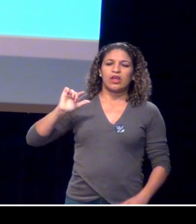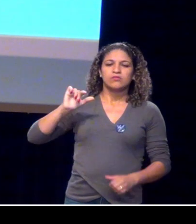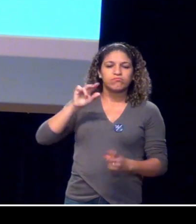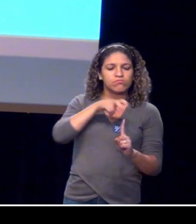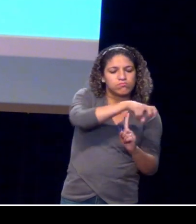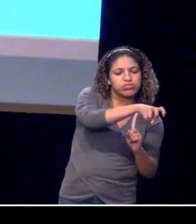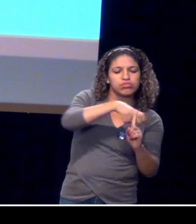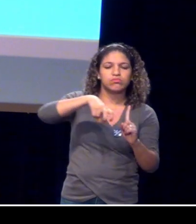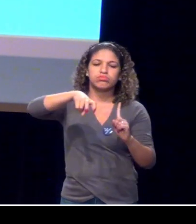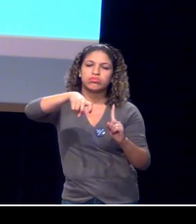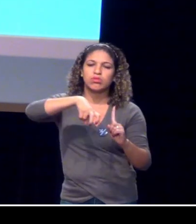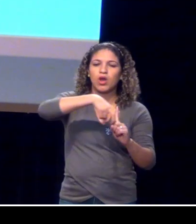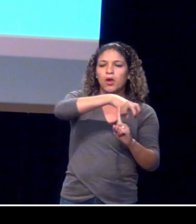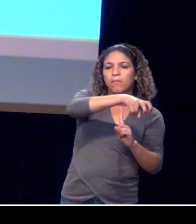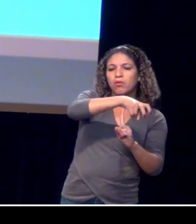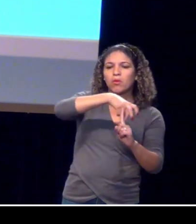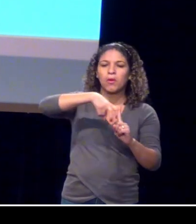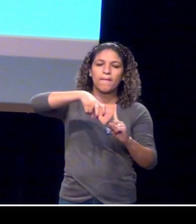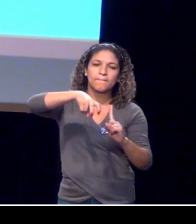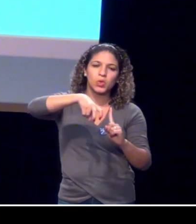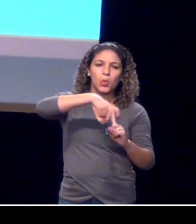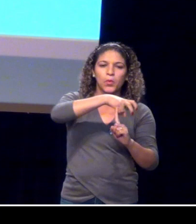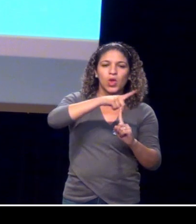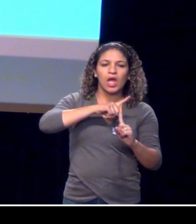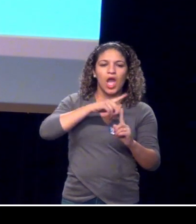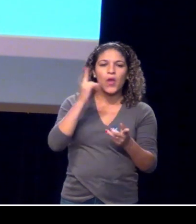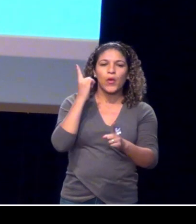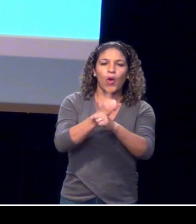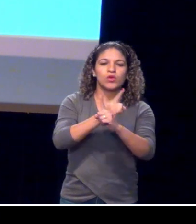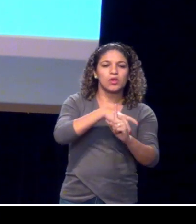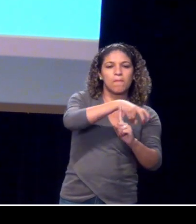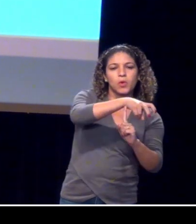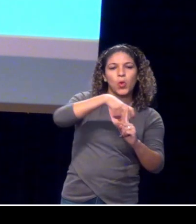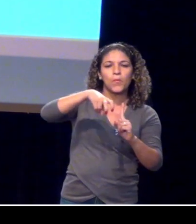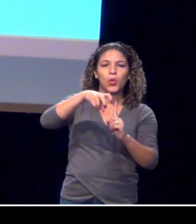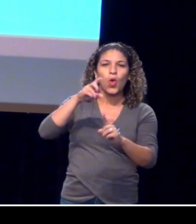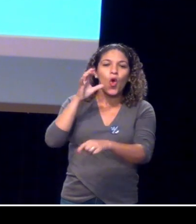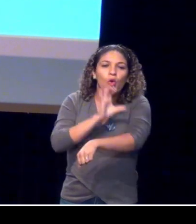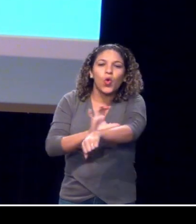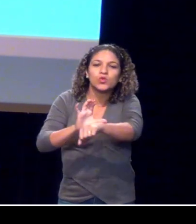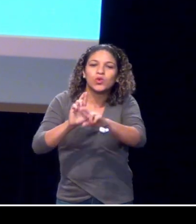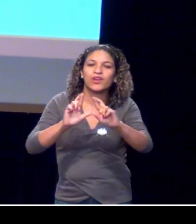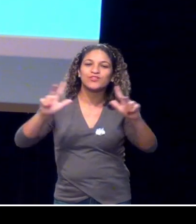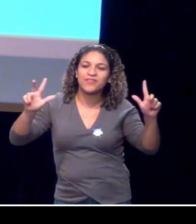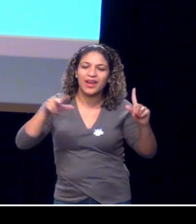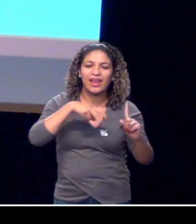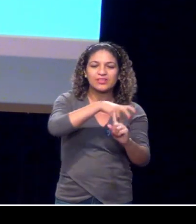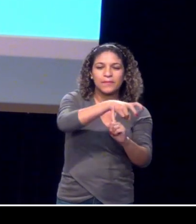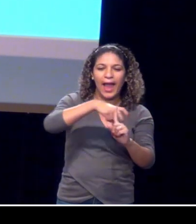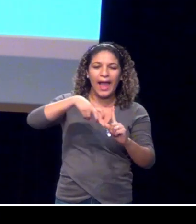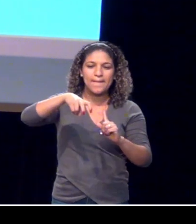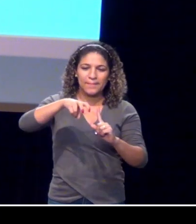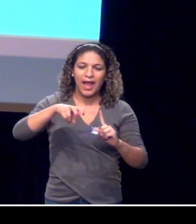entre línguas, mas ali eu tenho um encontro de duas culturas, e duas culturas que nunca poderão se